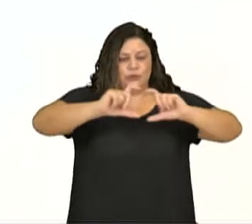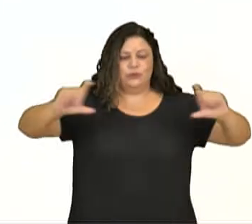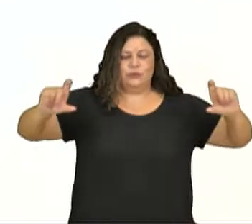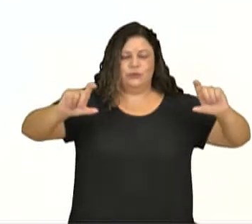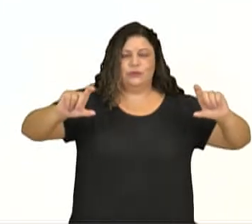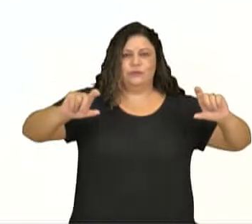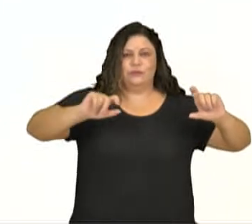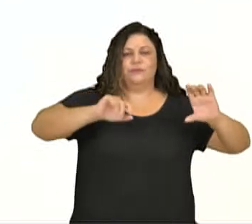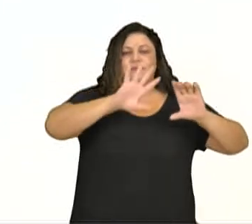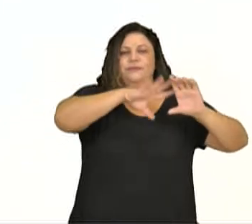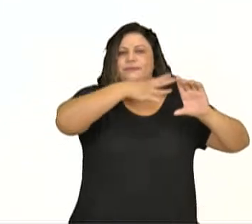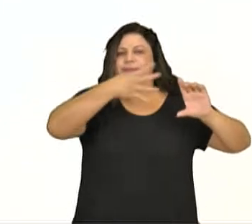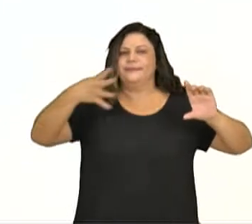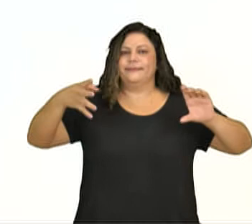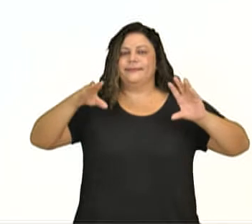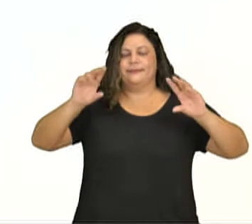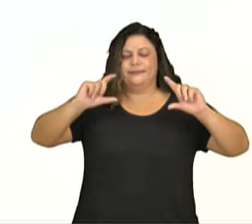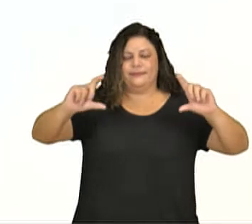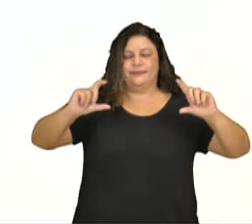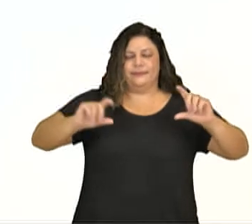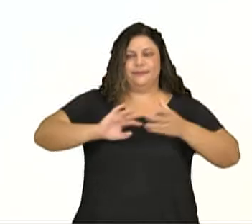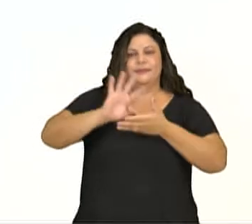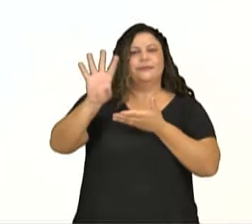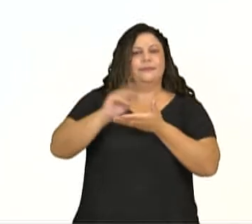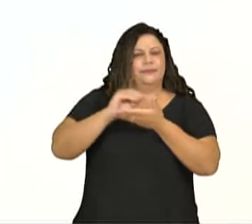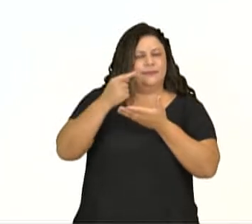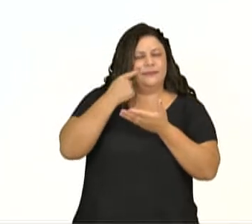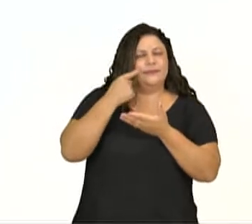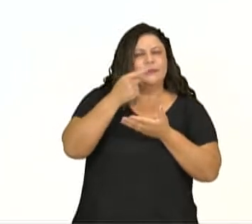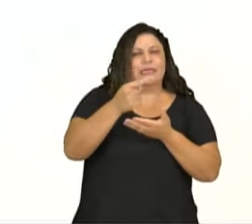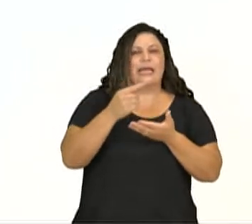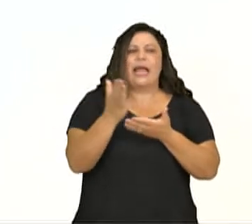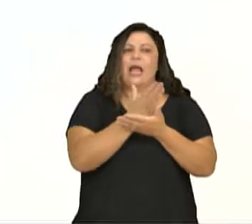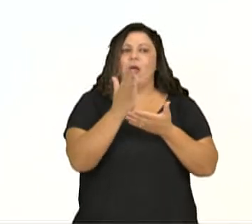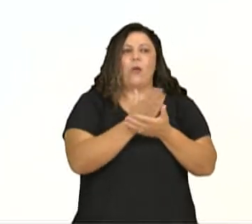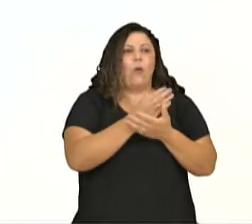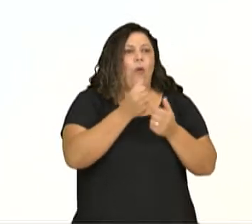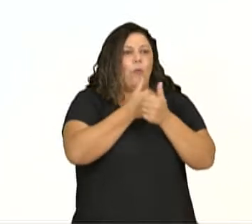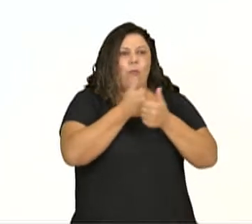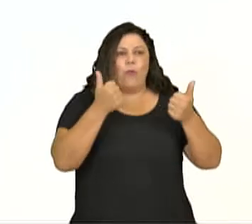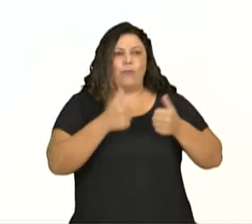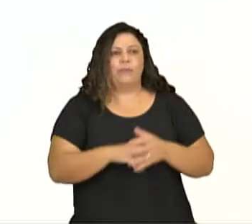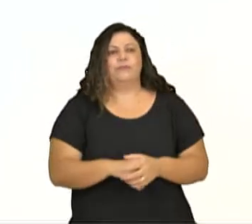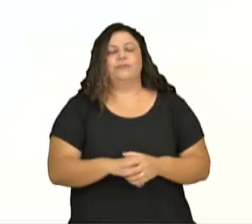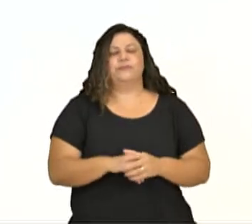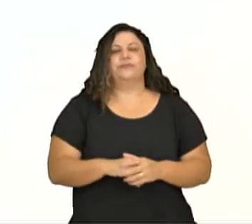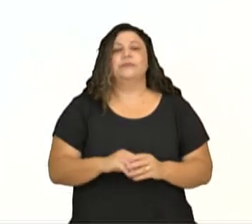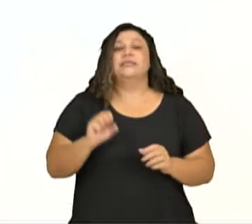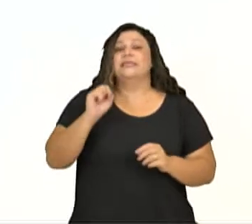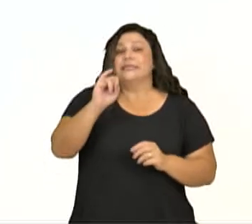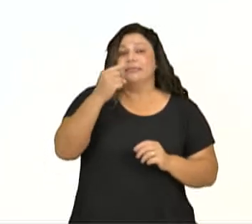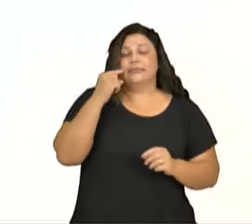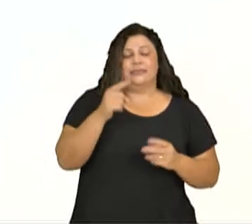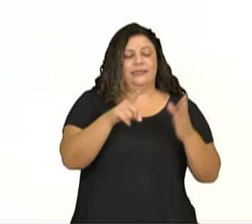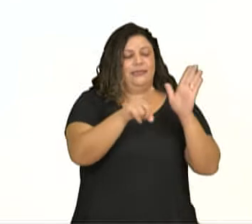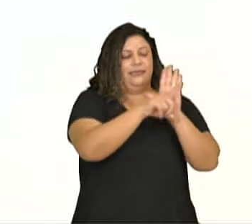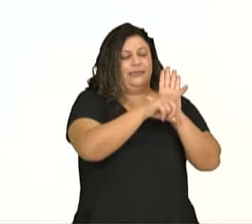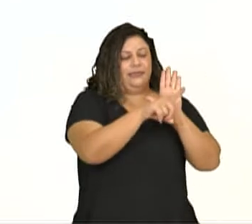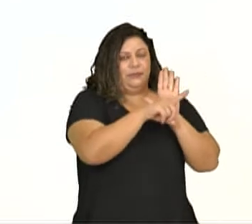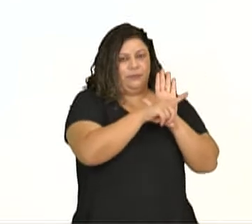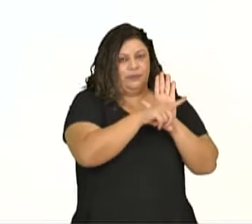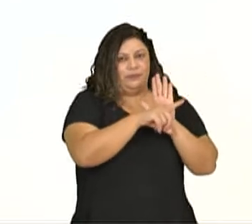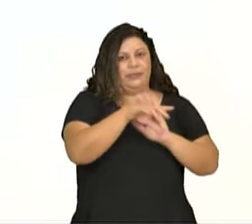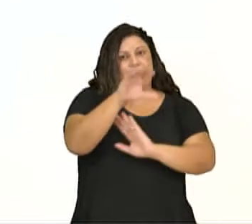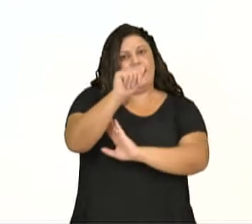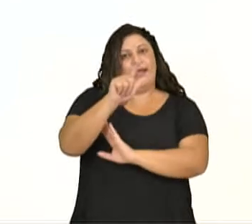no caderno, né? Como que a gente faz a redução ao primeiro quadrante aqui em graus, então se o ângulo está no primeiro quadrante, continua sendo